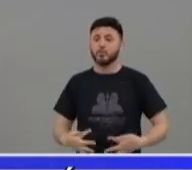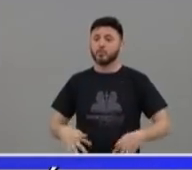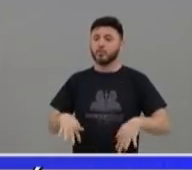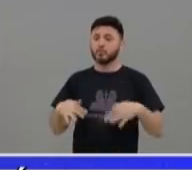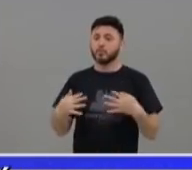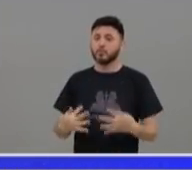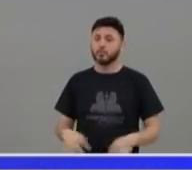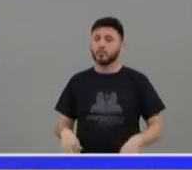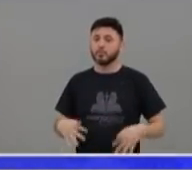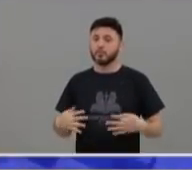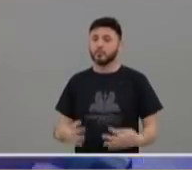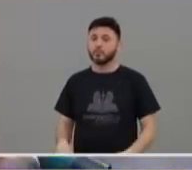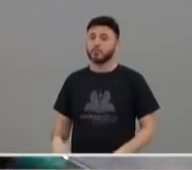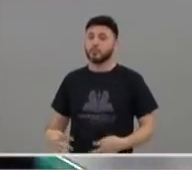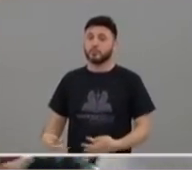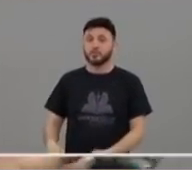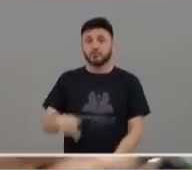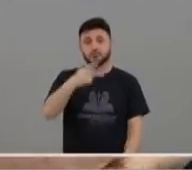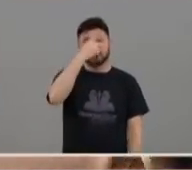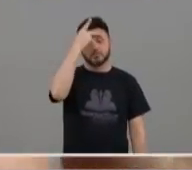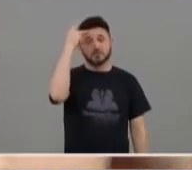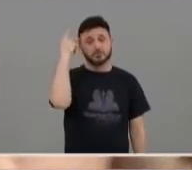alguém do teu lado,